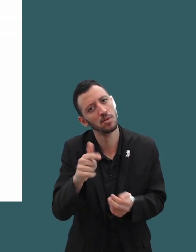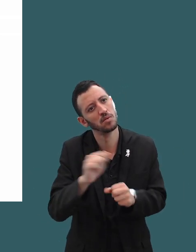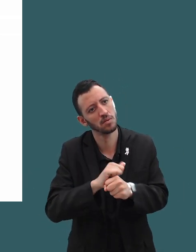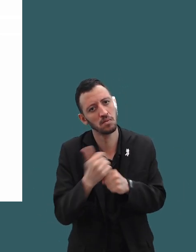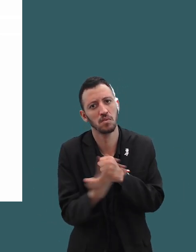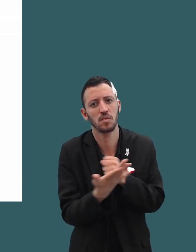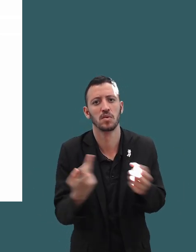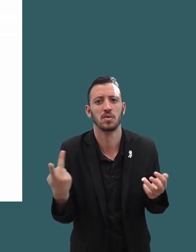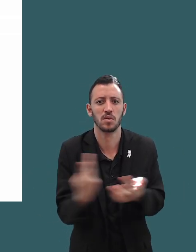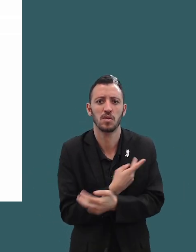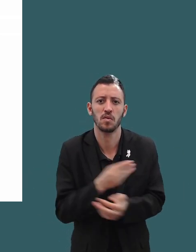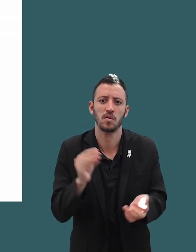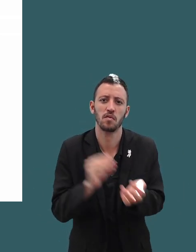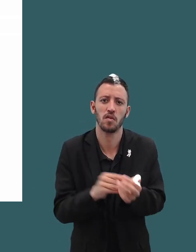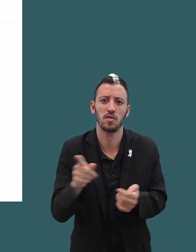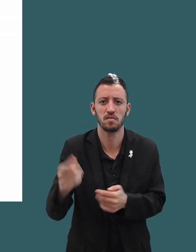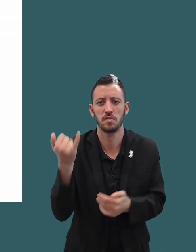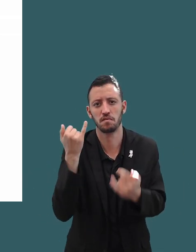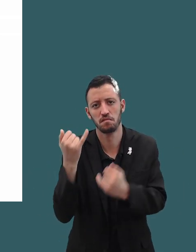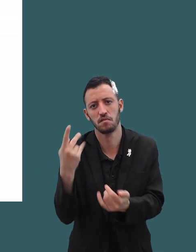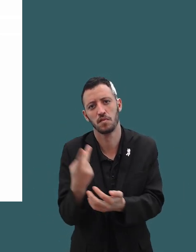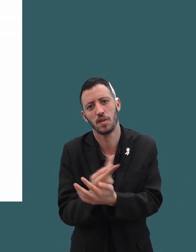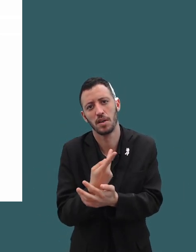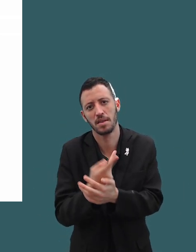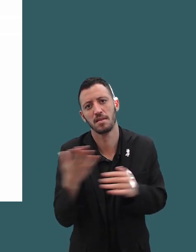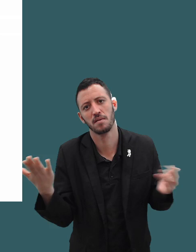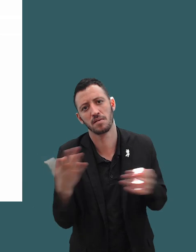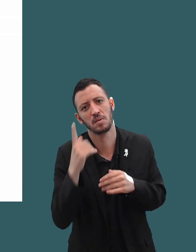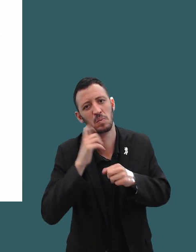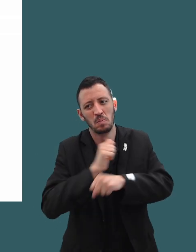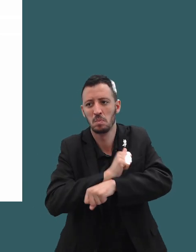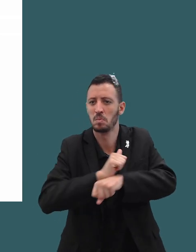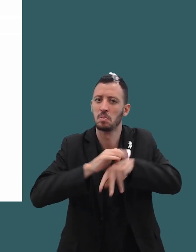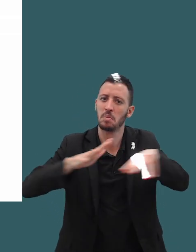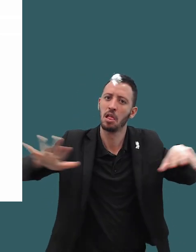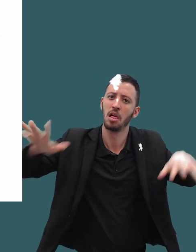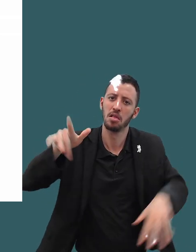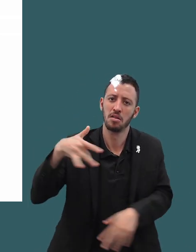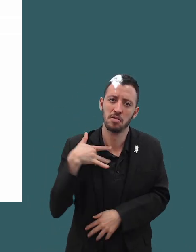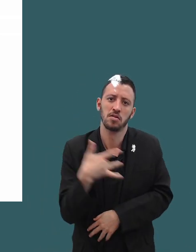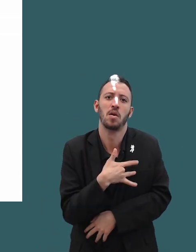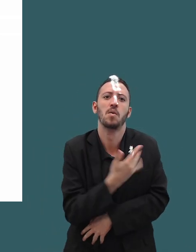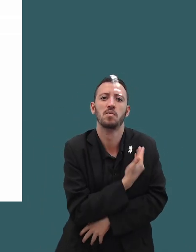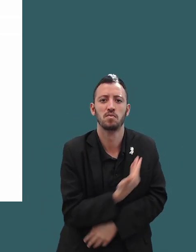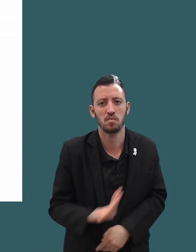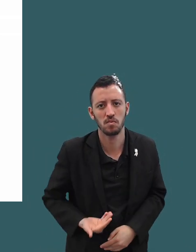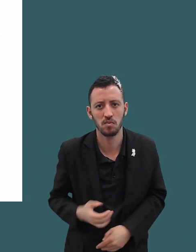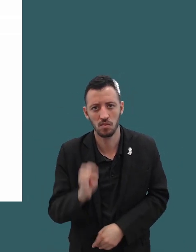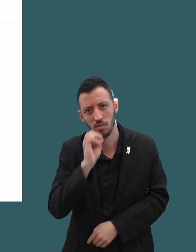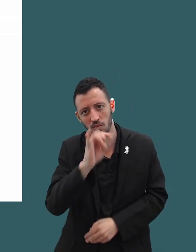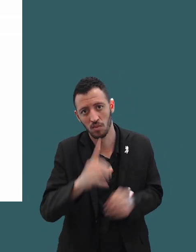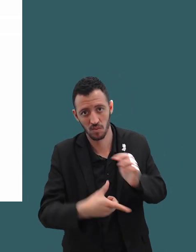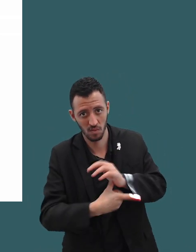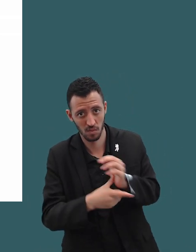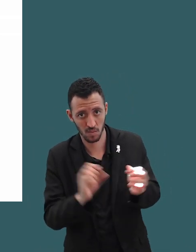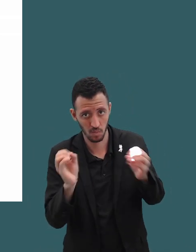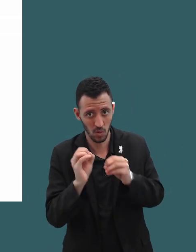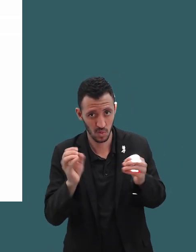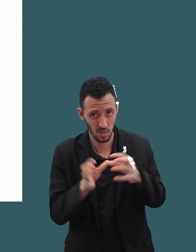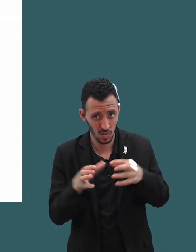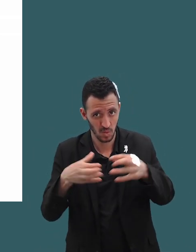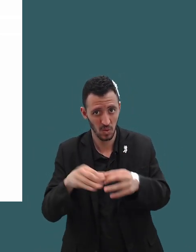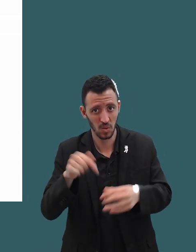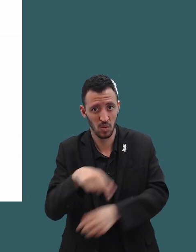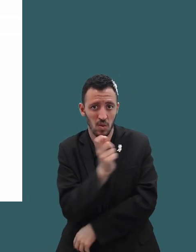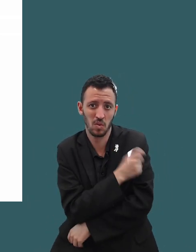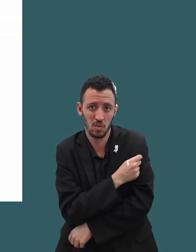pandemia aconteceu, a desinformação explodiu na área da saúde pública no Brasil. Então, se antes a gente tinha grupos